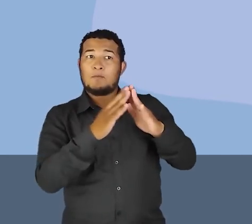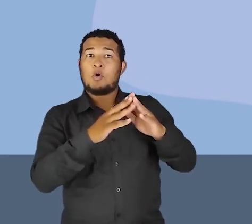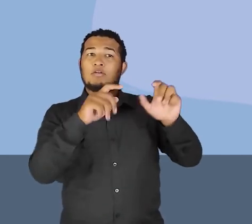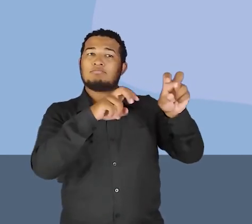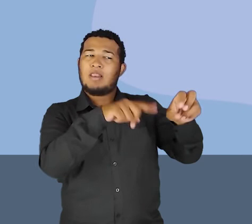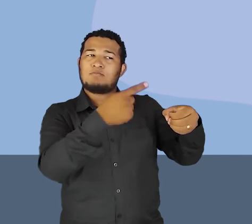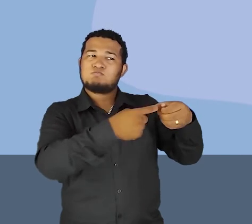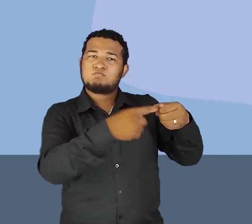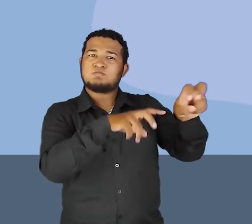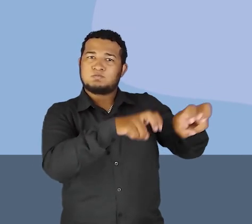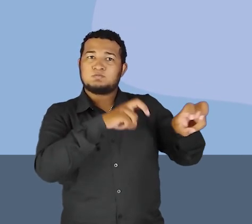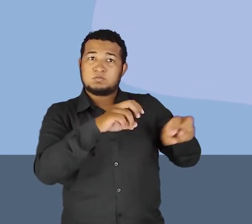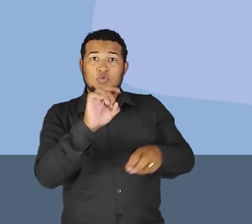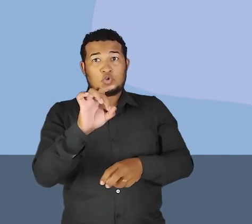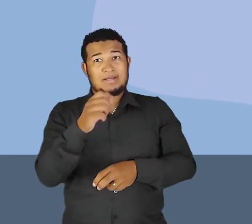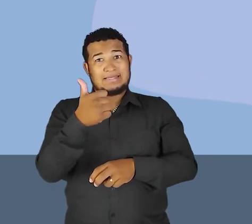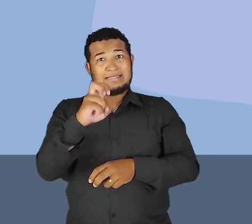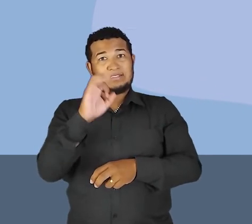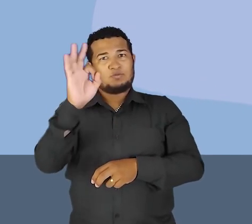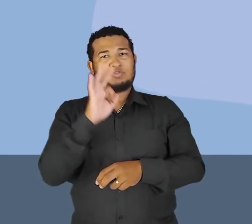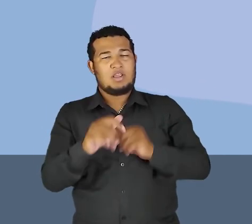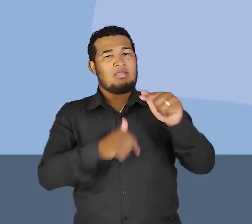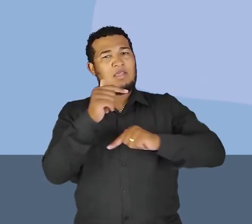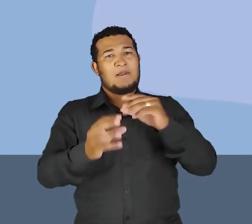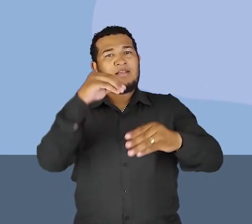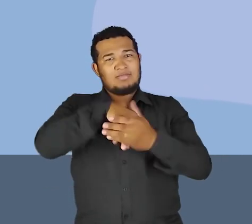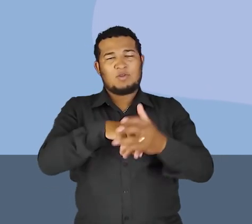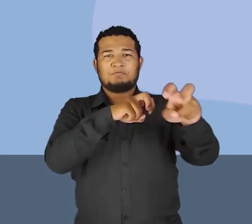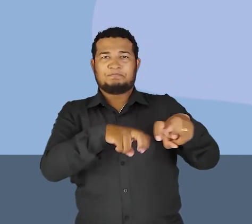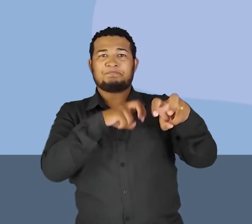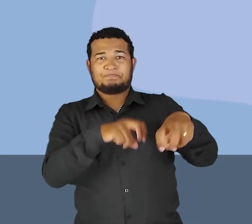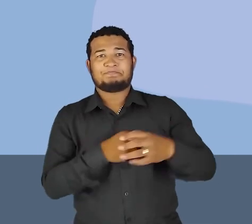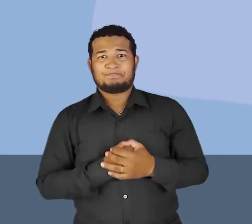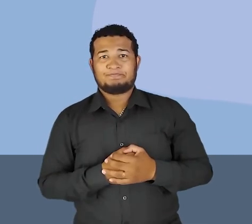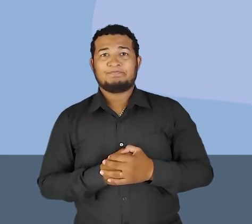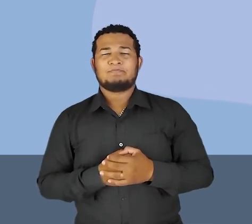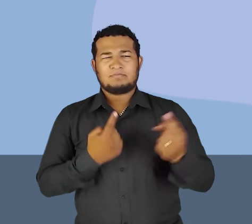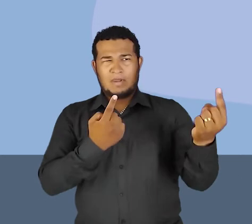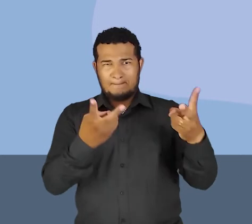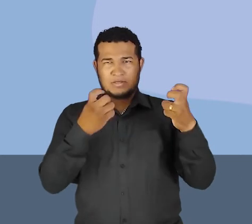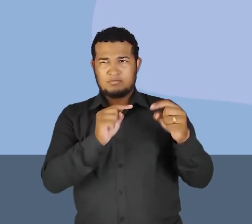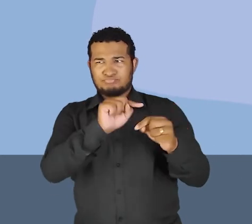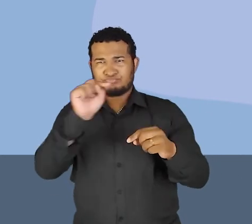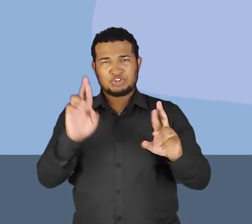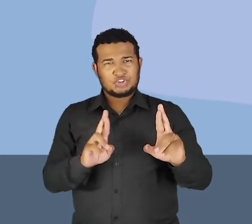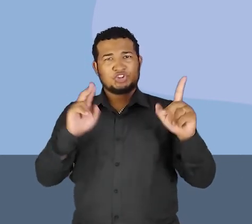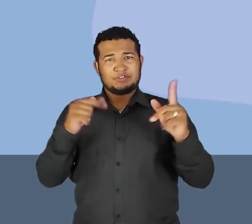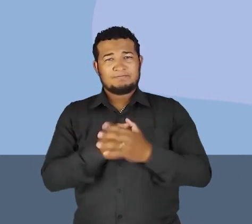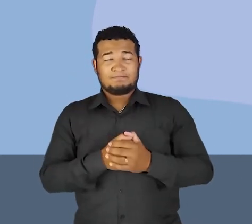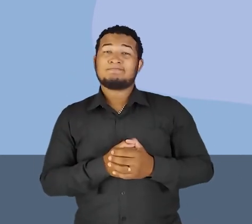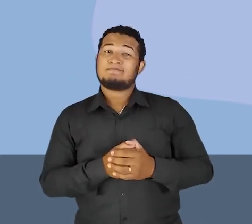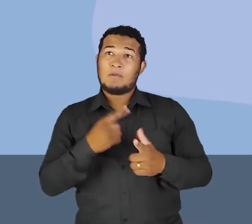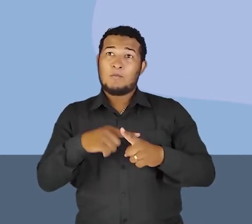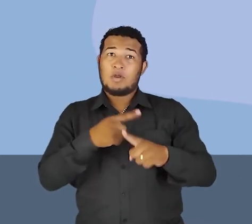campo, 15% trabalha na agricultura como trabalhador. Viu aí uma diferença? Tá? Por que isso? Porque